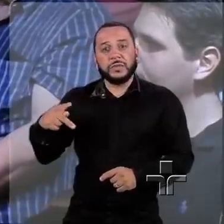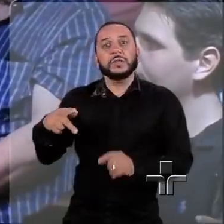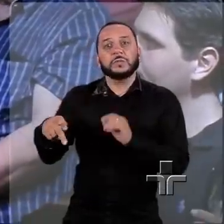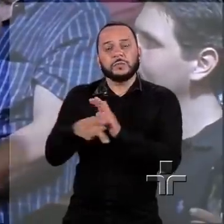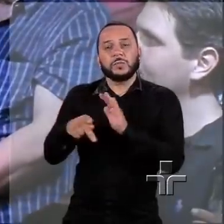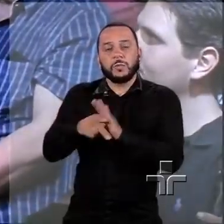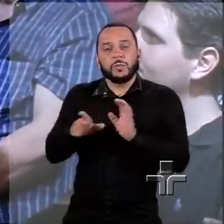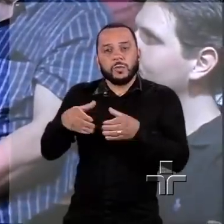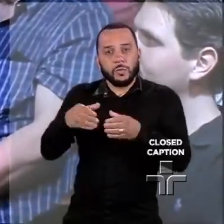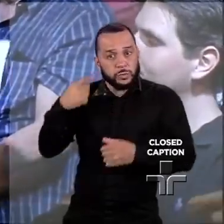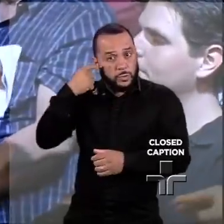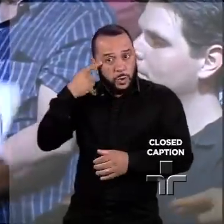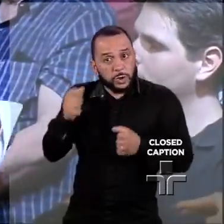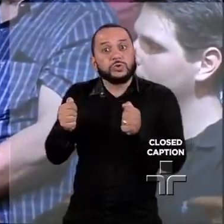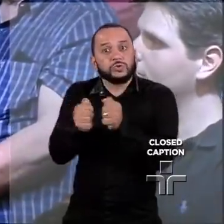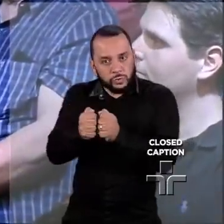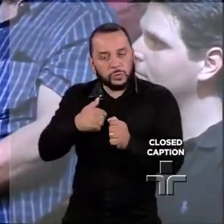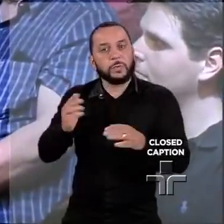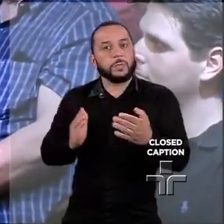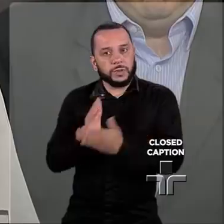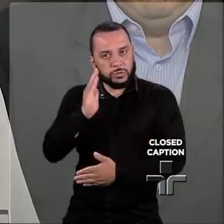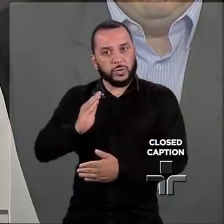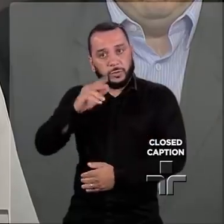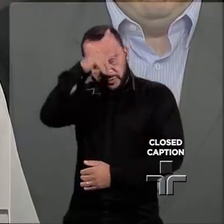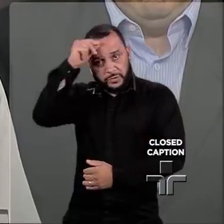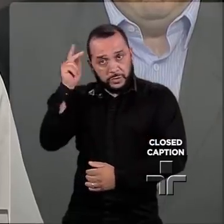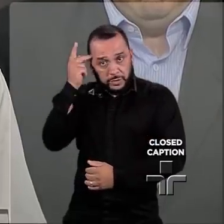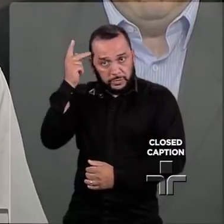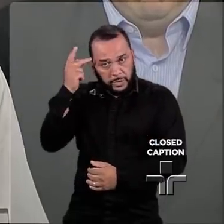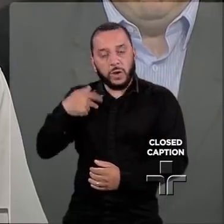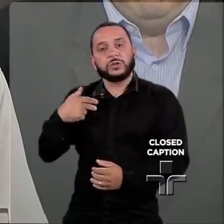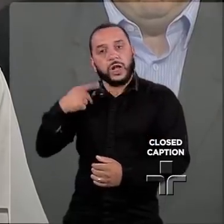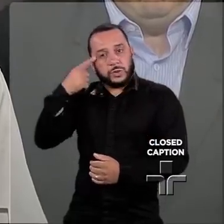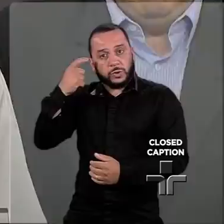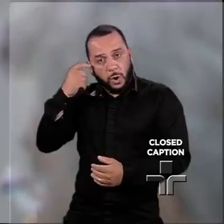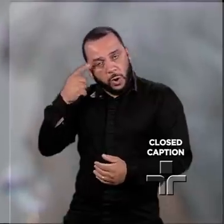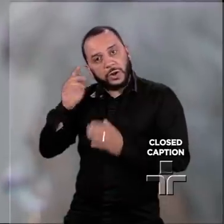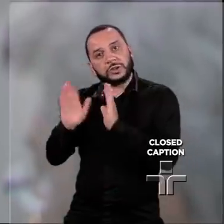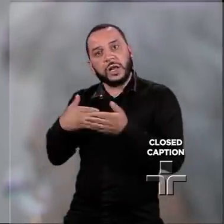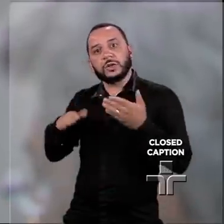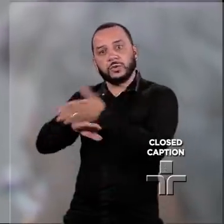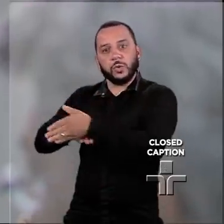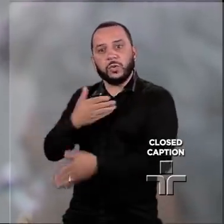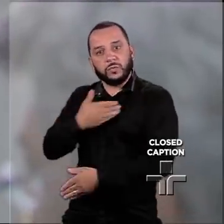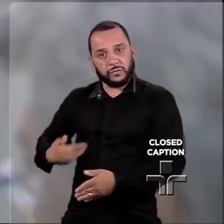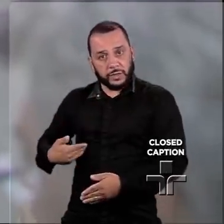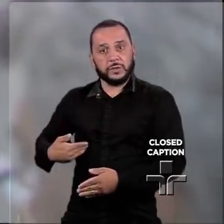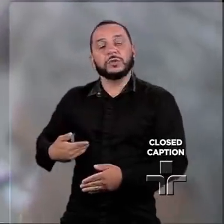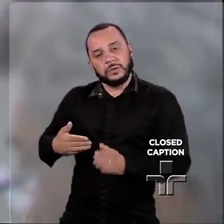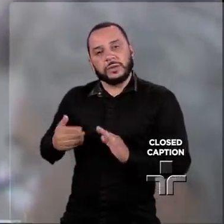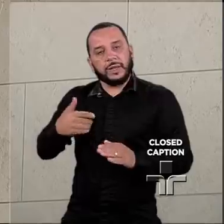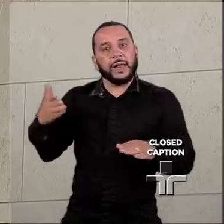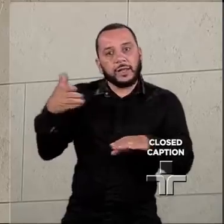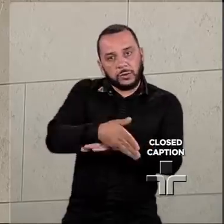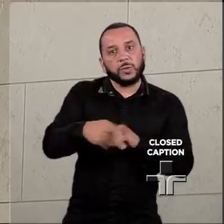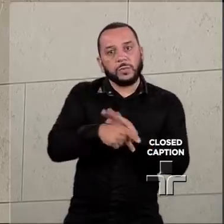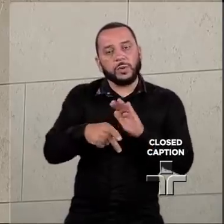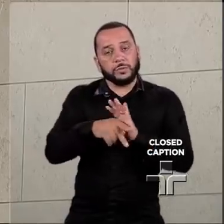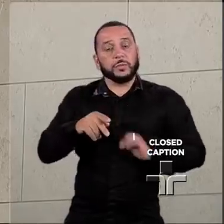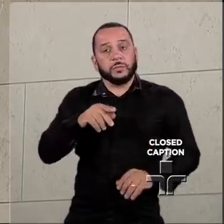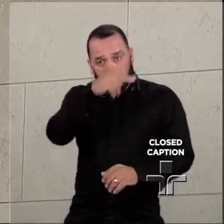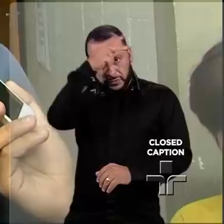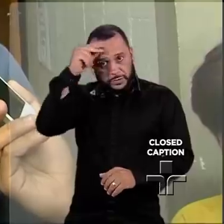de João Dória, que conquistou a Prefeitura de São Paulo. Com o afastamento de João Dória para disputar o governo do estado, assumiu a Prefeitura em abril